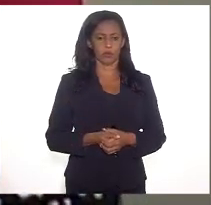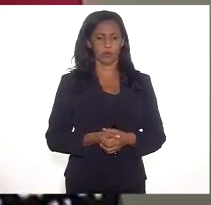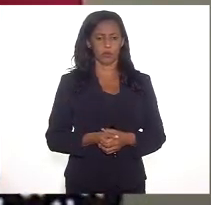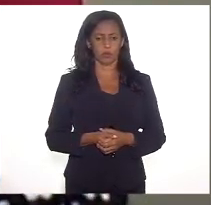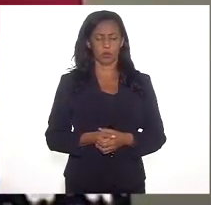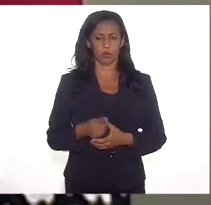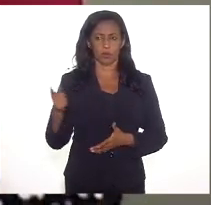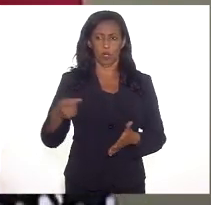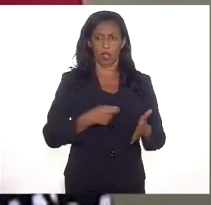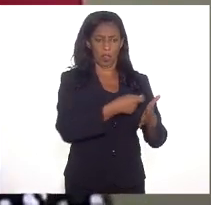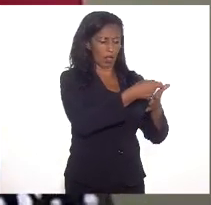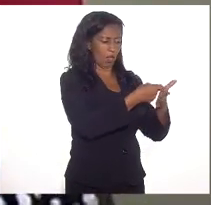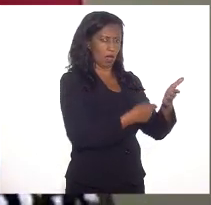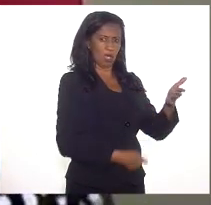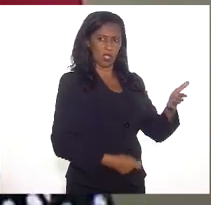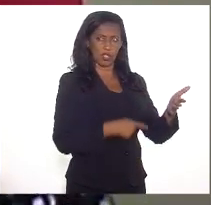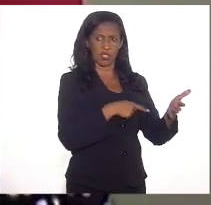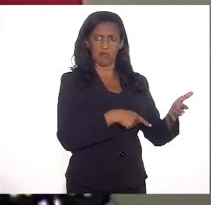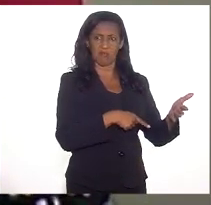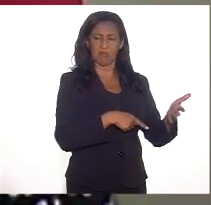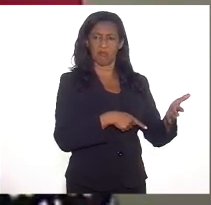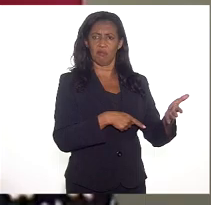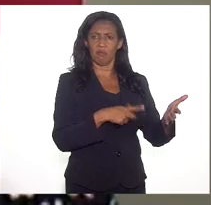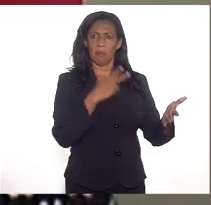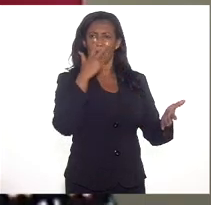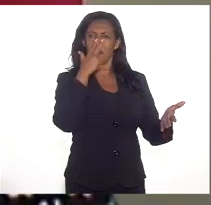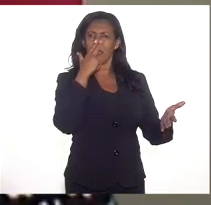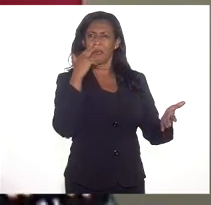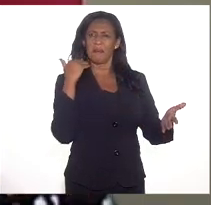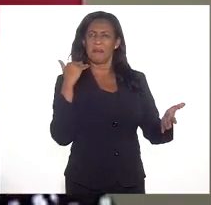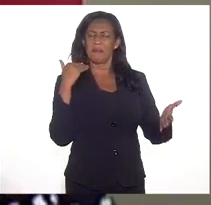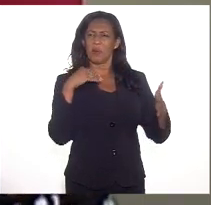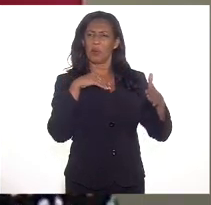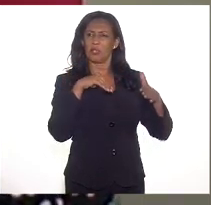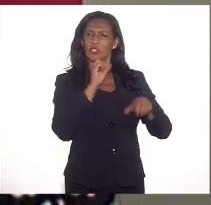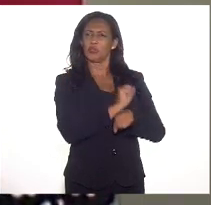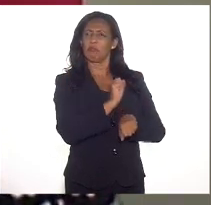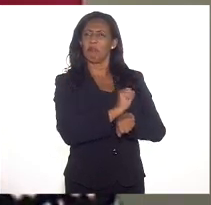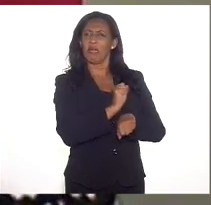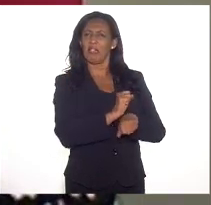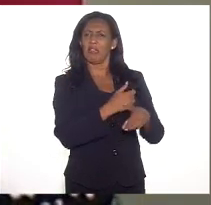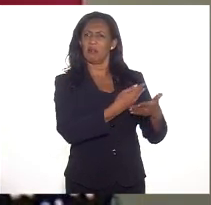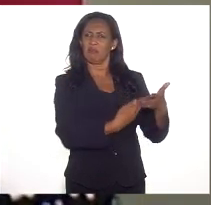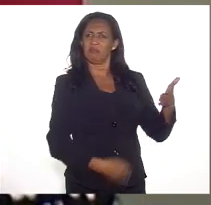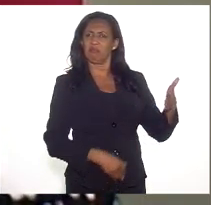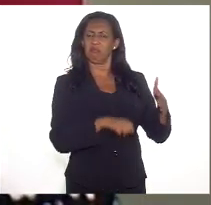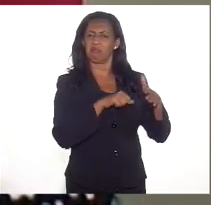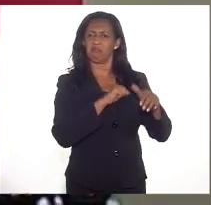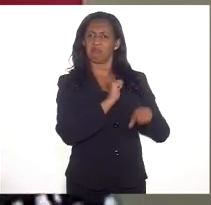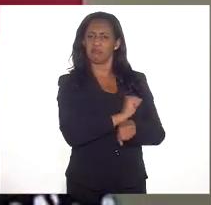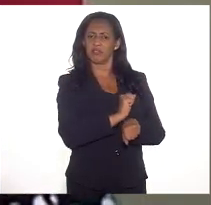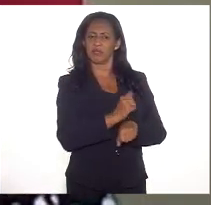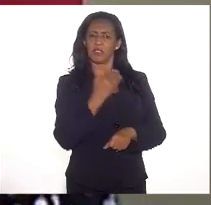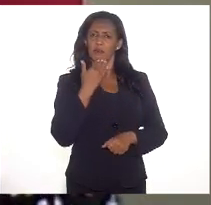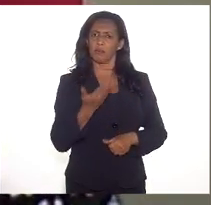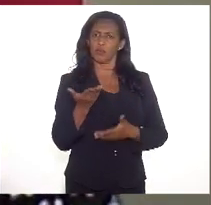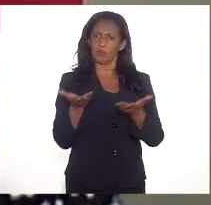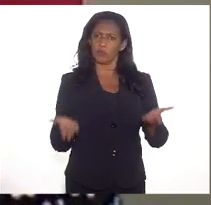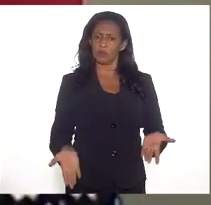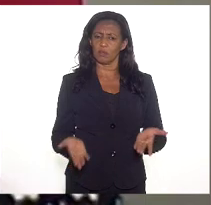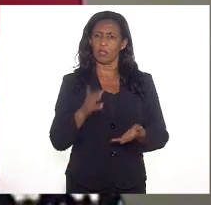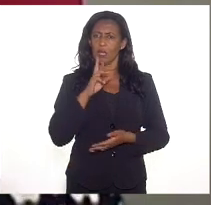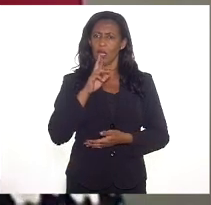numa lista de uma espécie de banco de reserva. Então, eu queria pedir a Vossa Excelência se nós